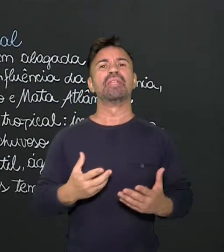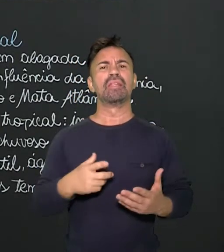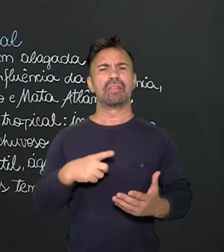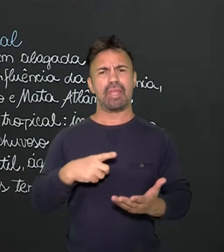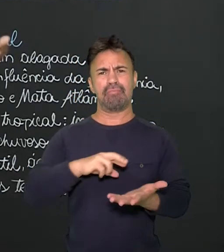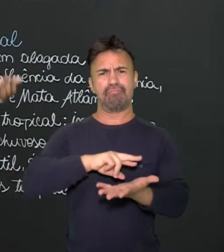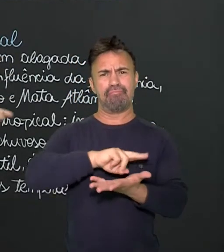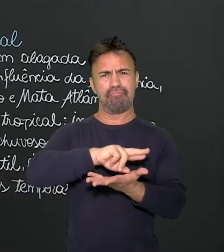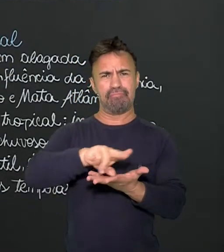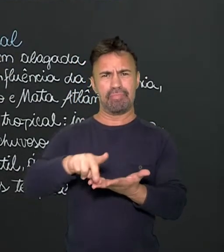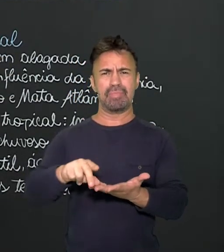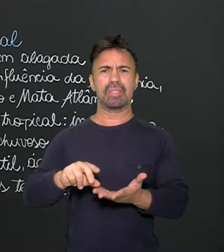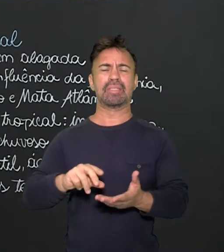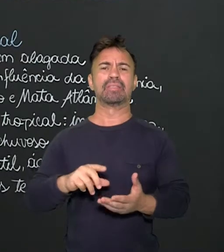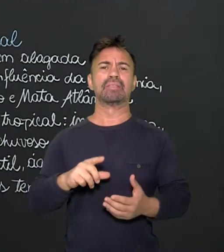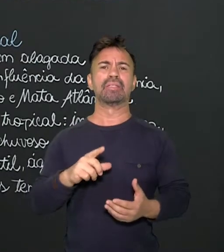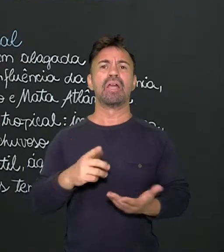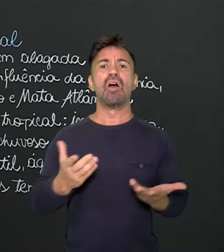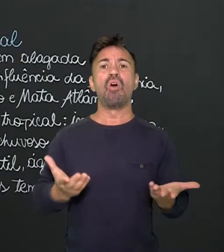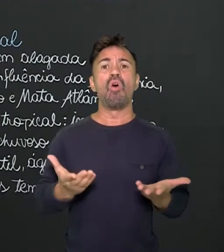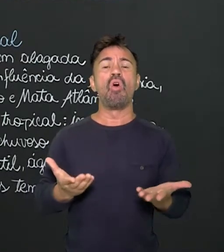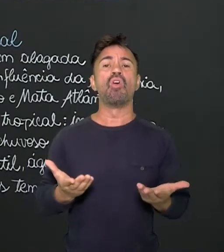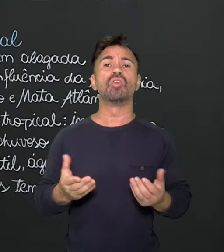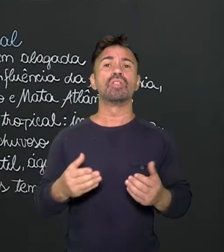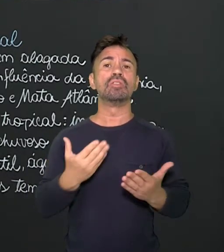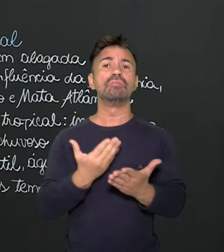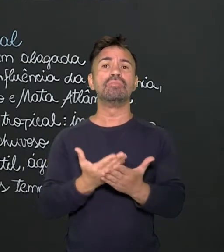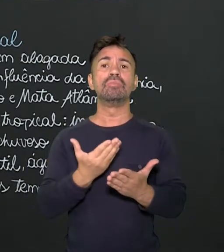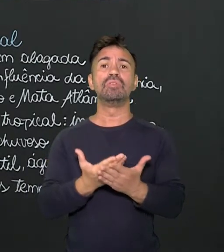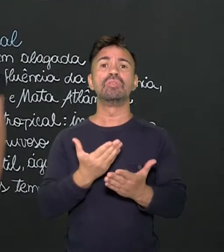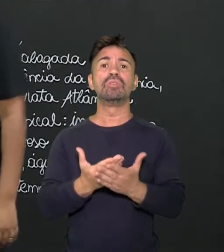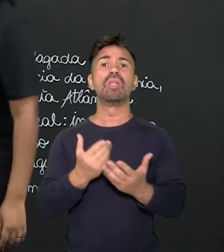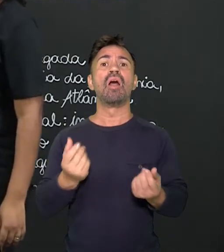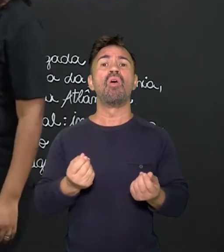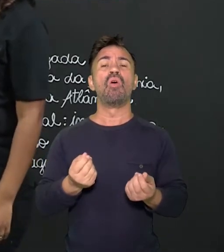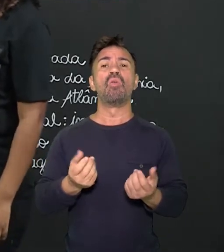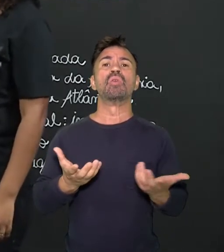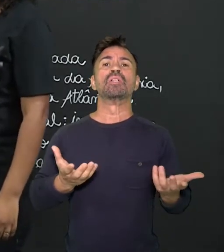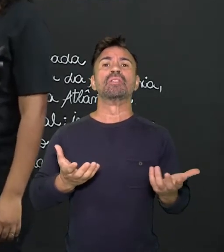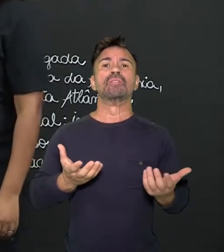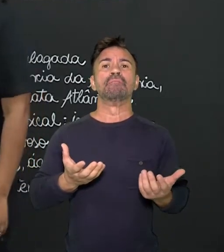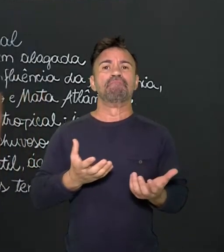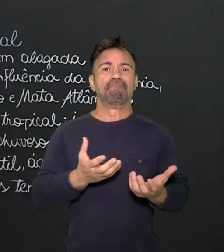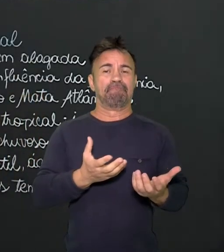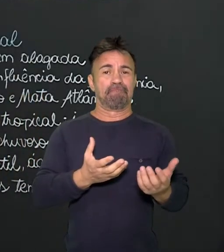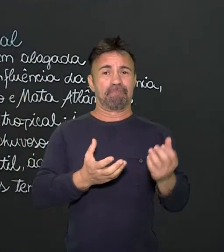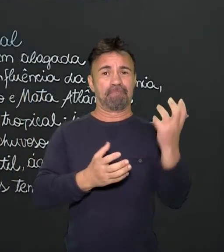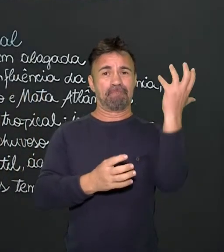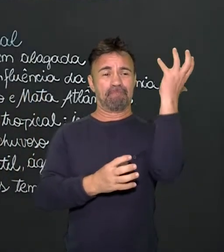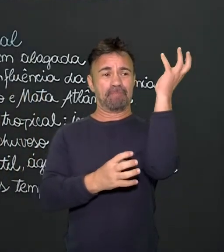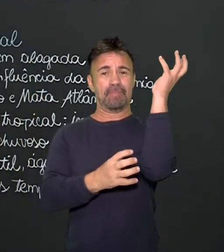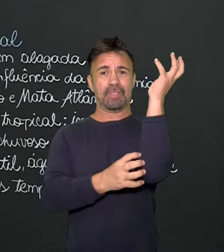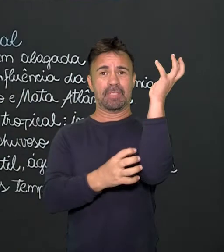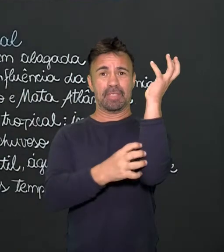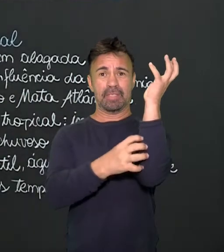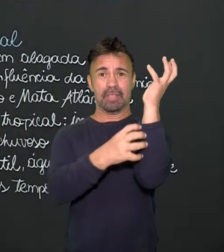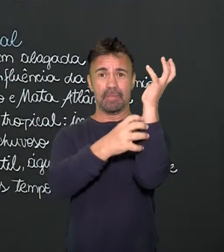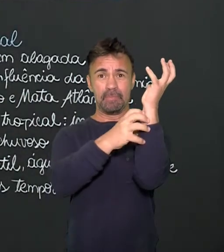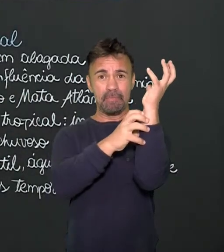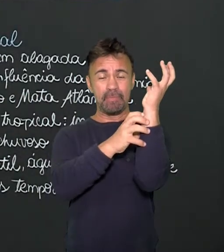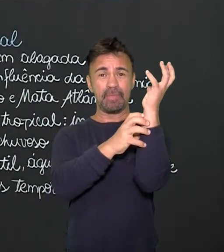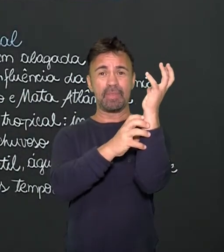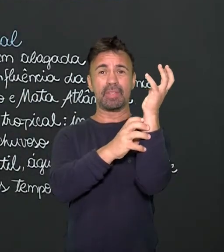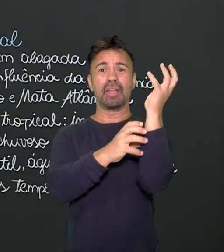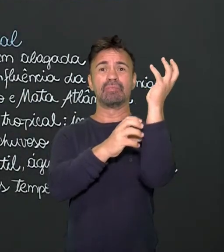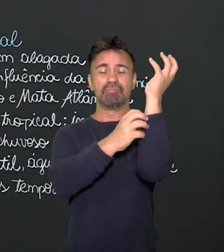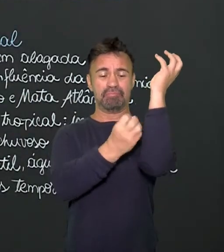mais aula aí porque são muitos ecossistemas. E na aula de hoje vamos trabalhar com o quê? Vamos trabalhar com o Cerrado, que é o segundo maior bioma do